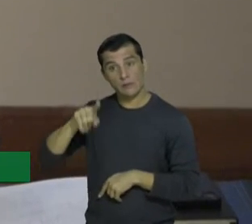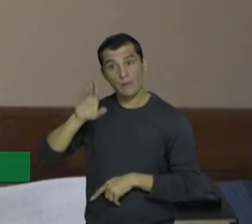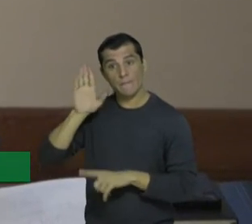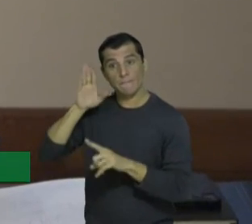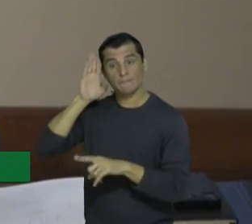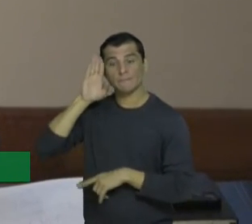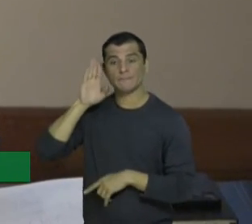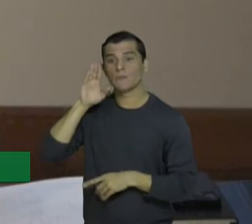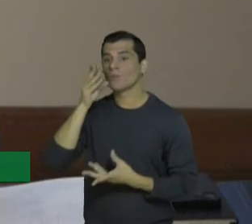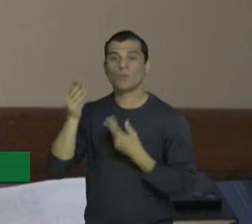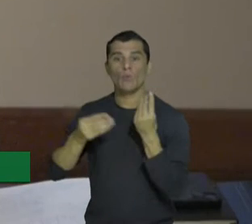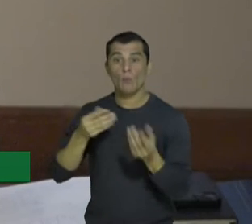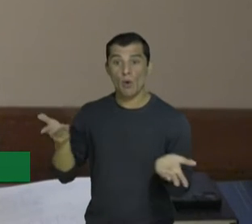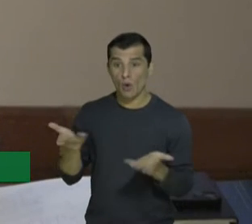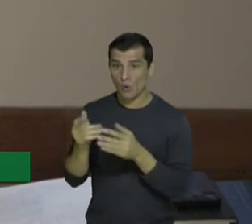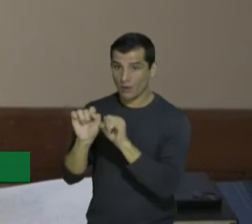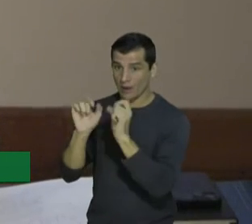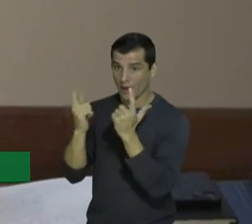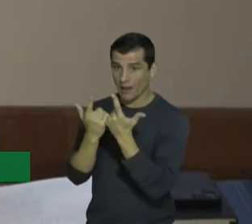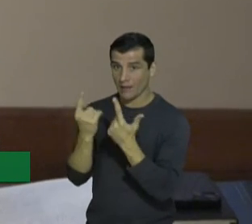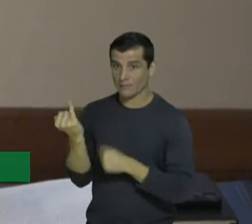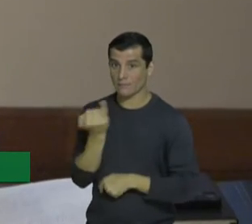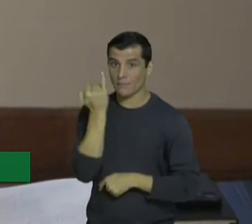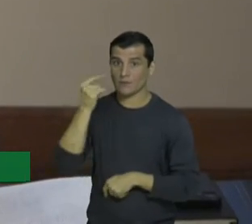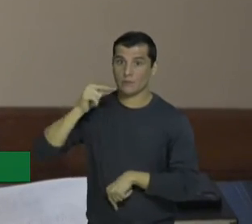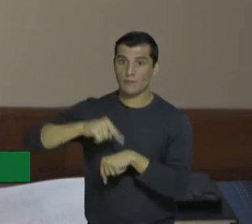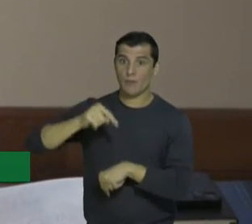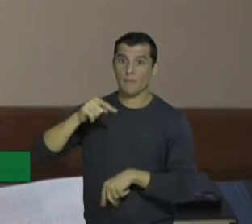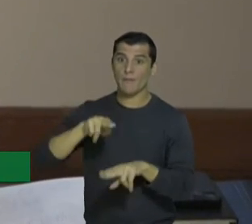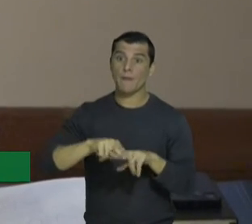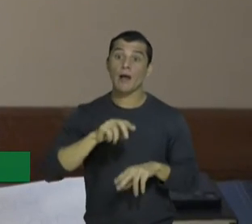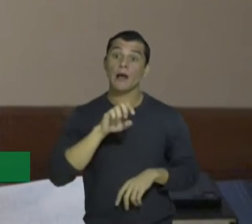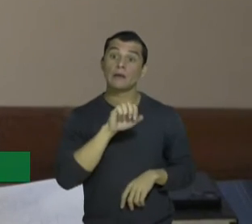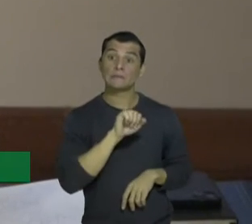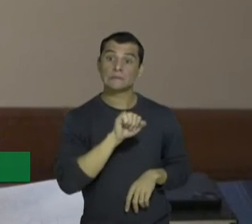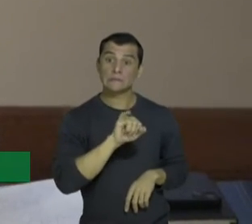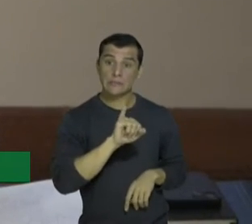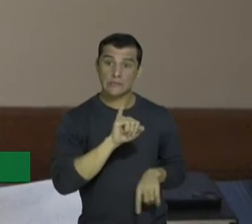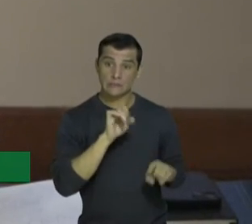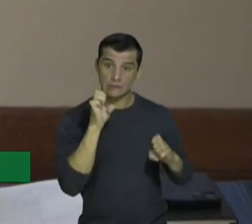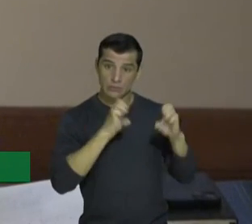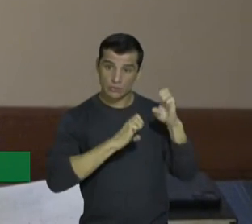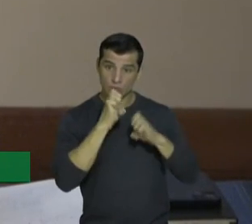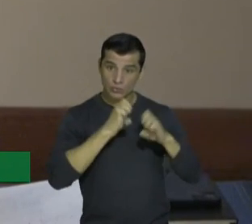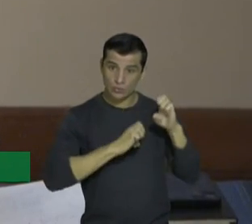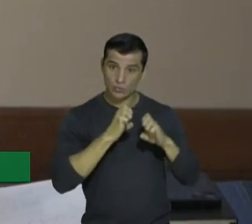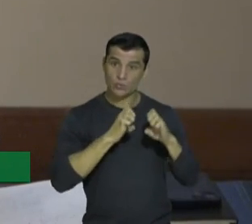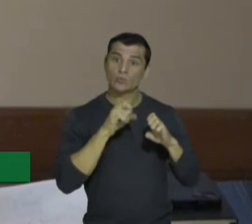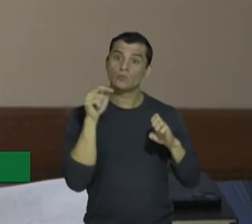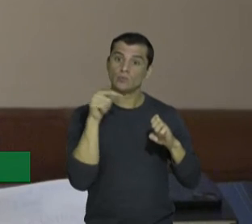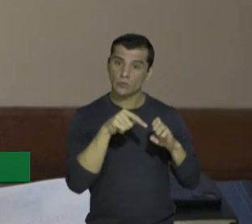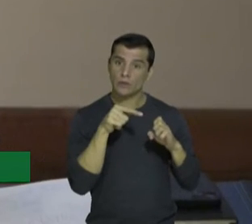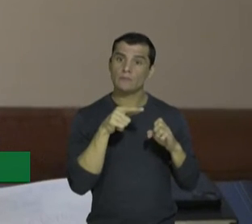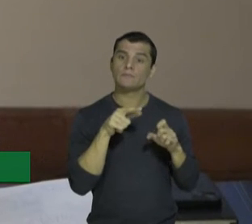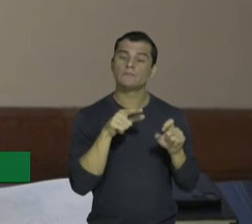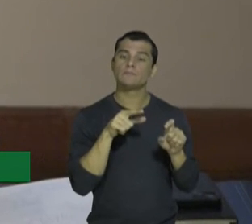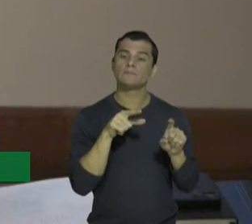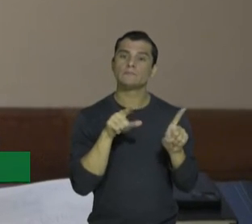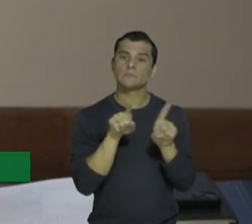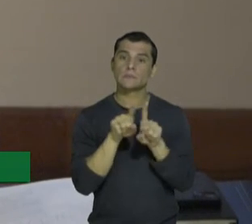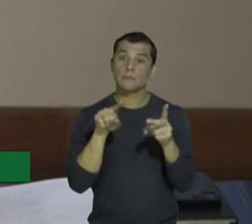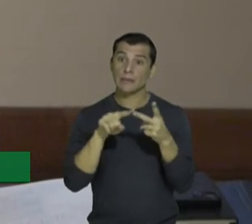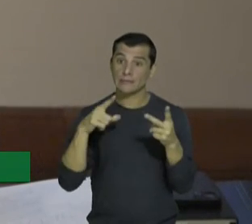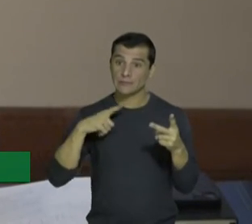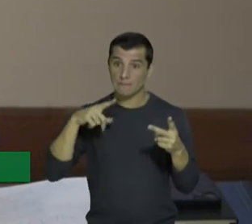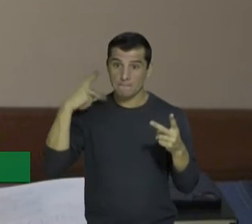na Assembleia é tão importante porque o onde tem indústria e onde tem uma política industrial e o nome que a gente vai